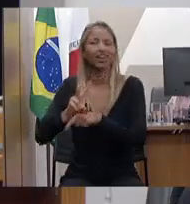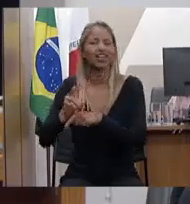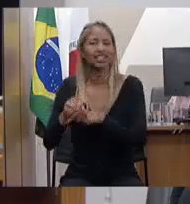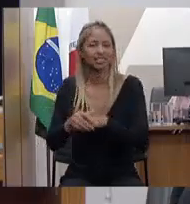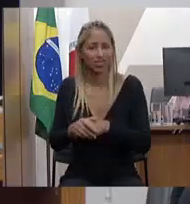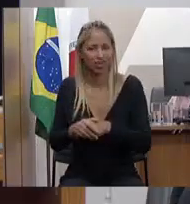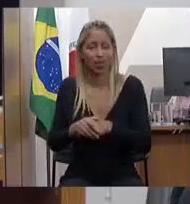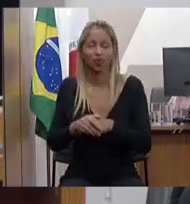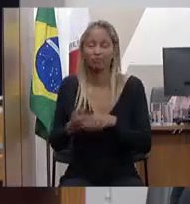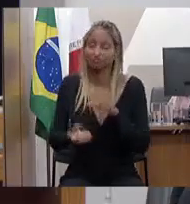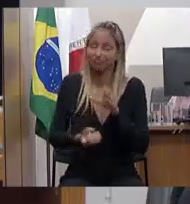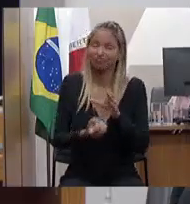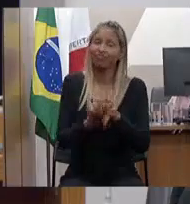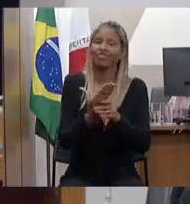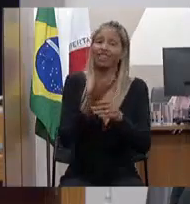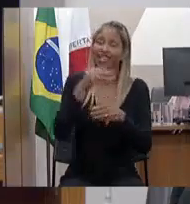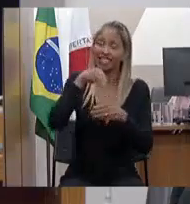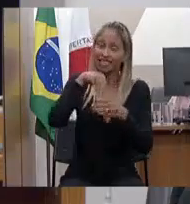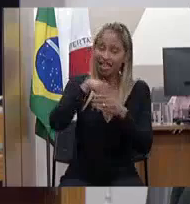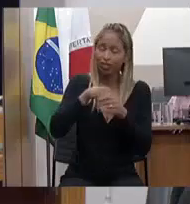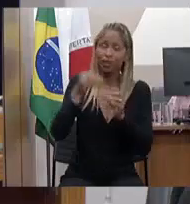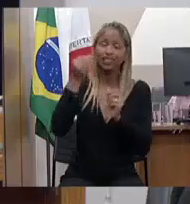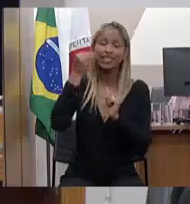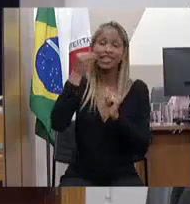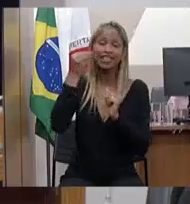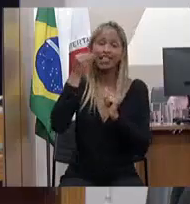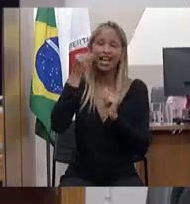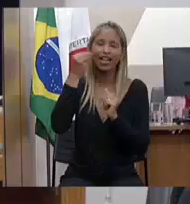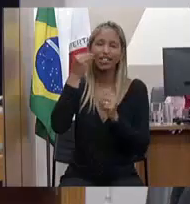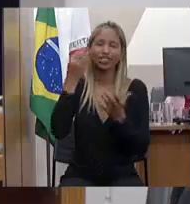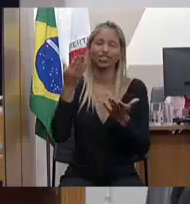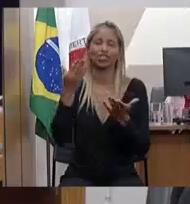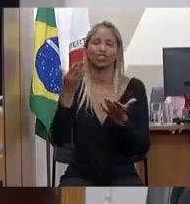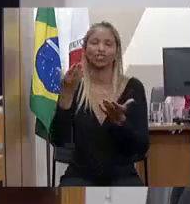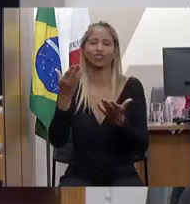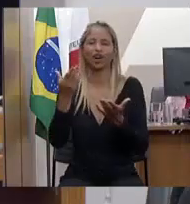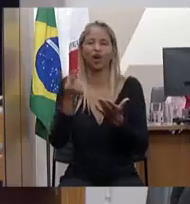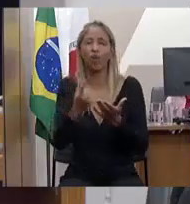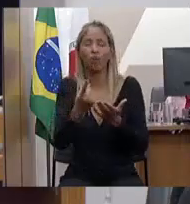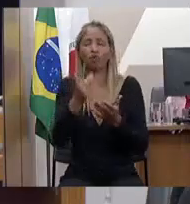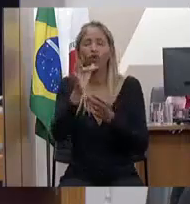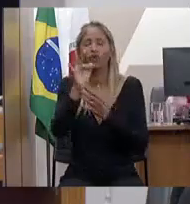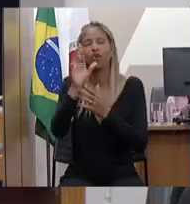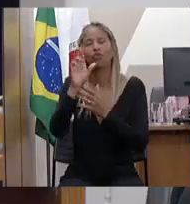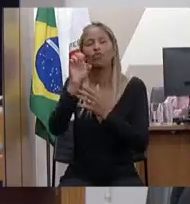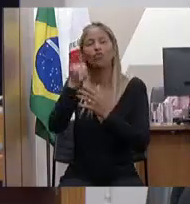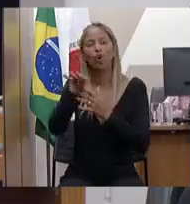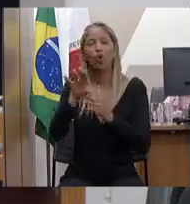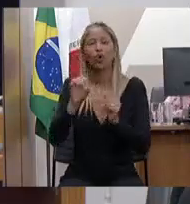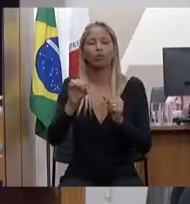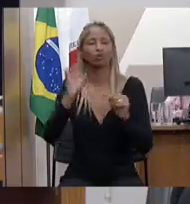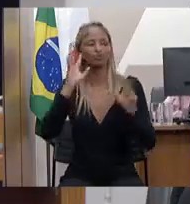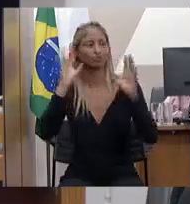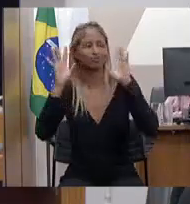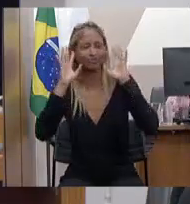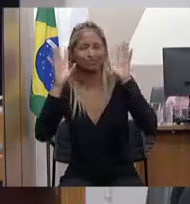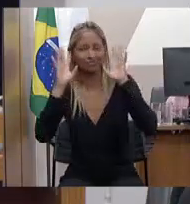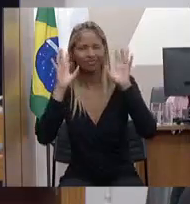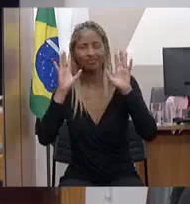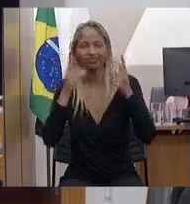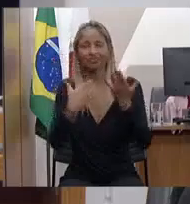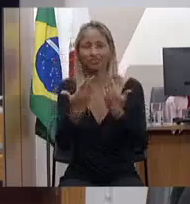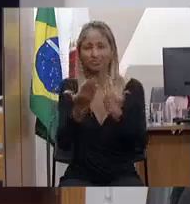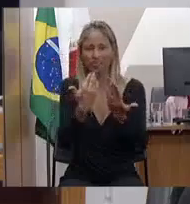nasceu dentro de uma tentativa de ser um Fórum de reflexão de